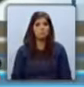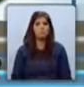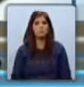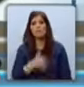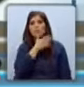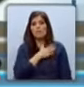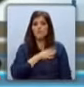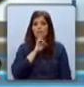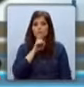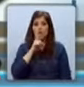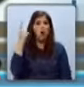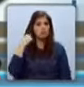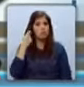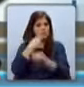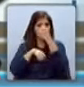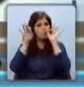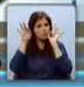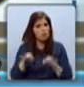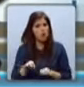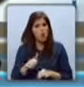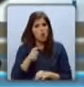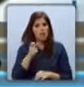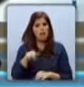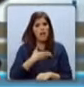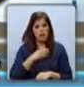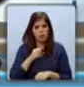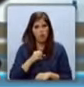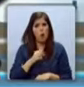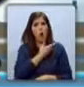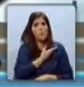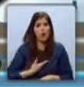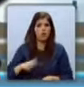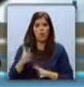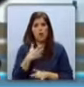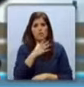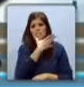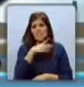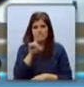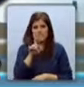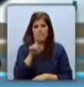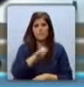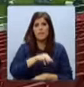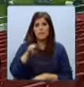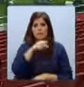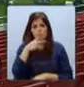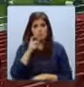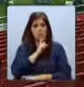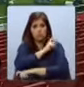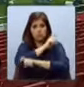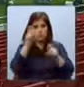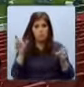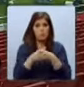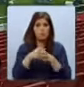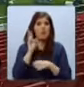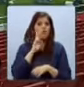O Benfica anunciou ontem que vendeu em definitivo o futebolista Bernardo Silva ao Mónaco por quase 16 milhões de euros. Num comunicado enviado à Comissão do Mercado de